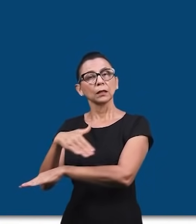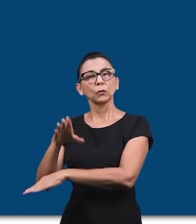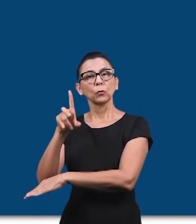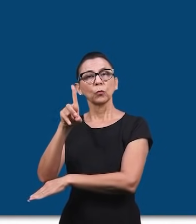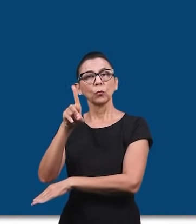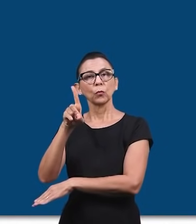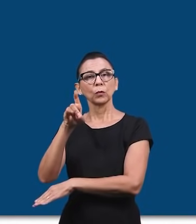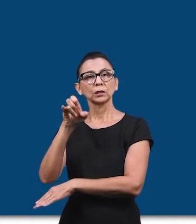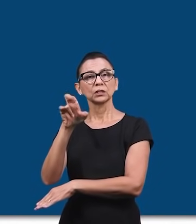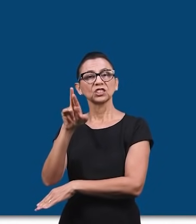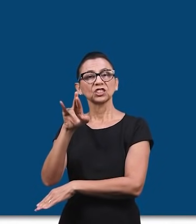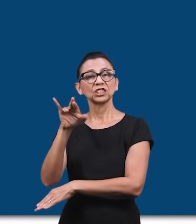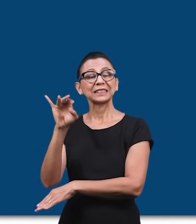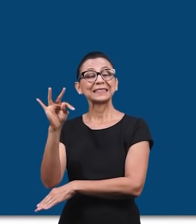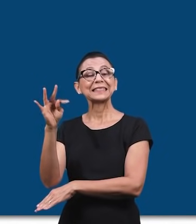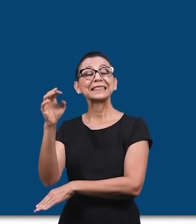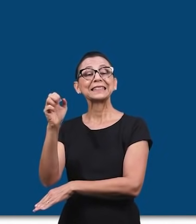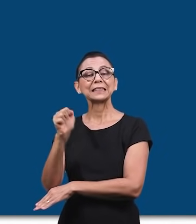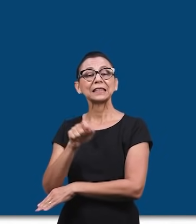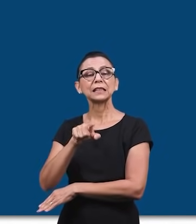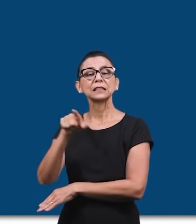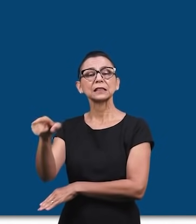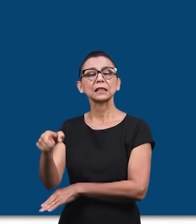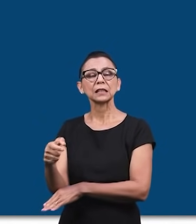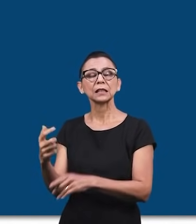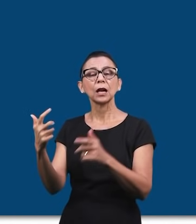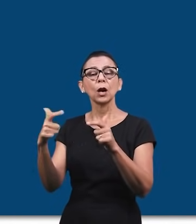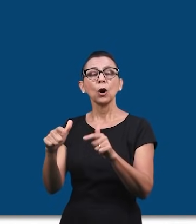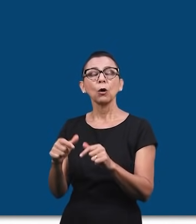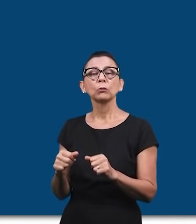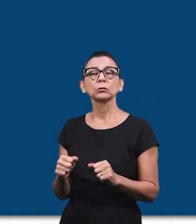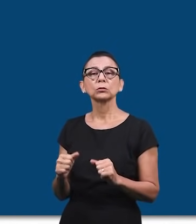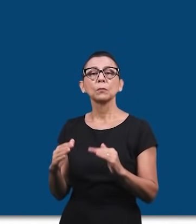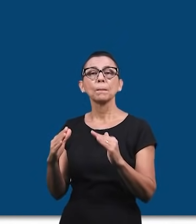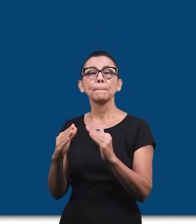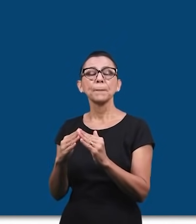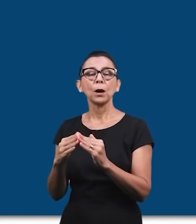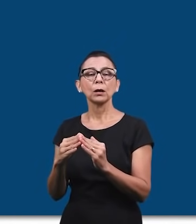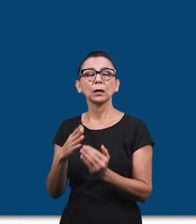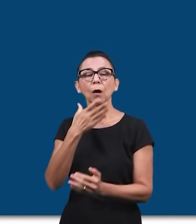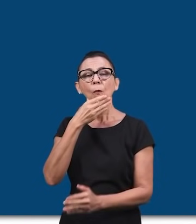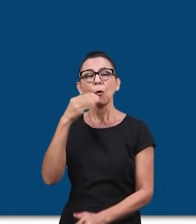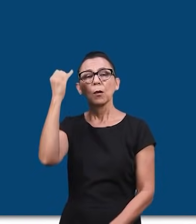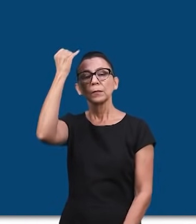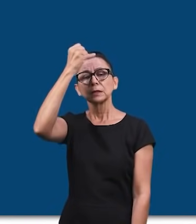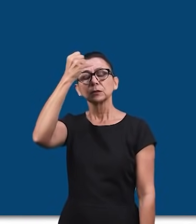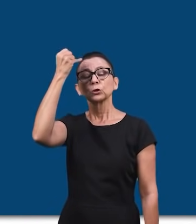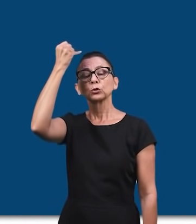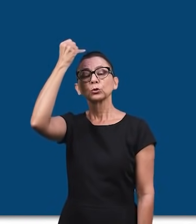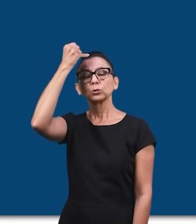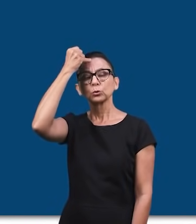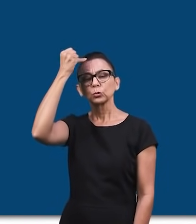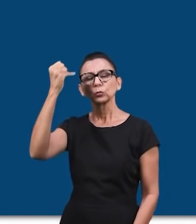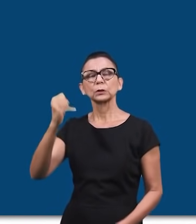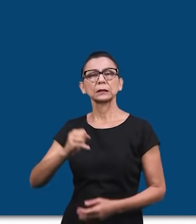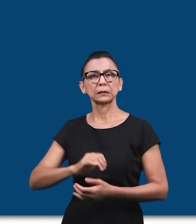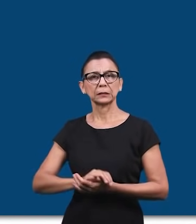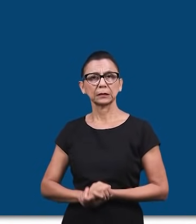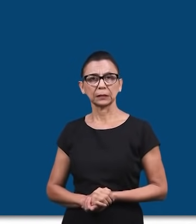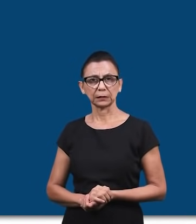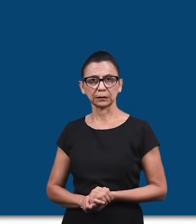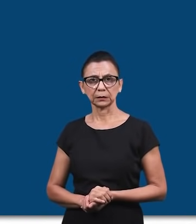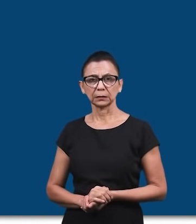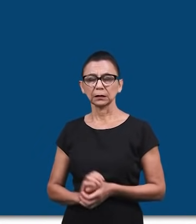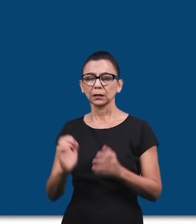rua chamada direita e pergunta em casa de Judas por um homem de Tarso chamado Saulo,